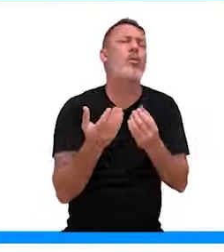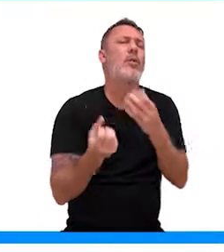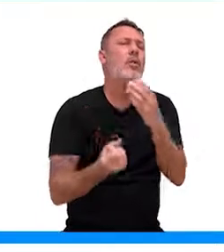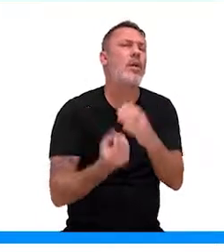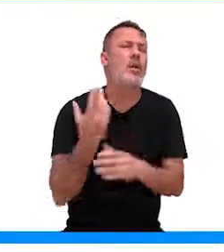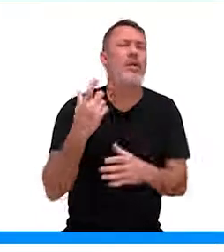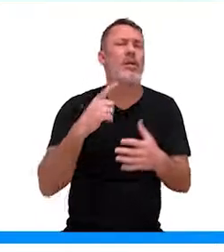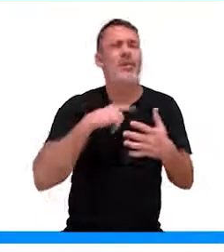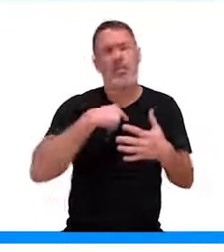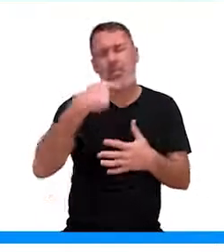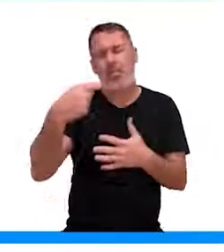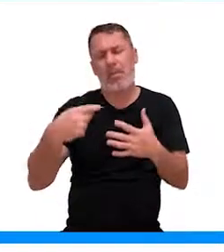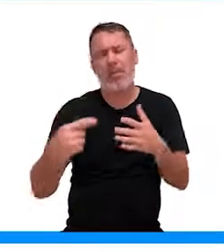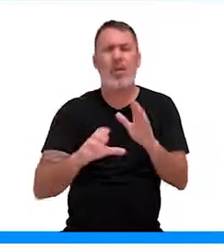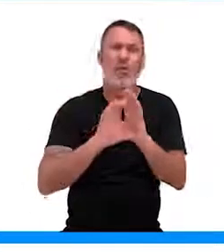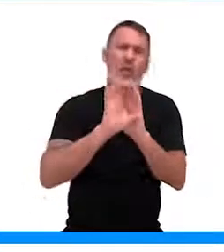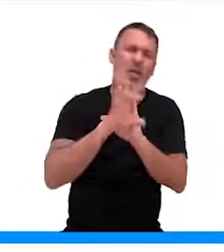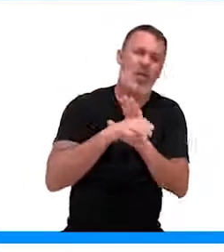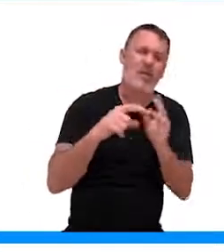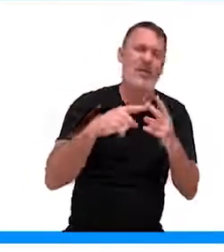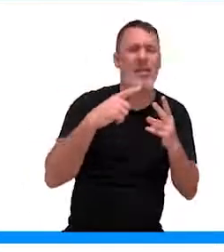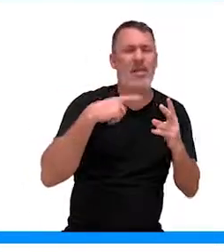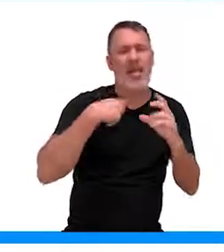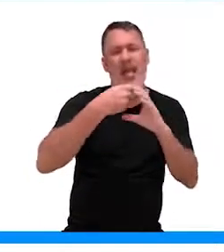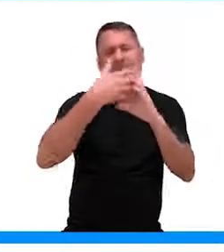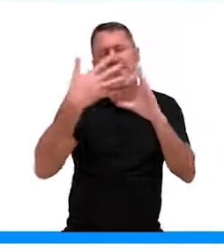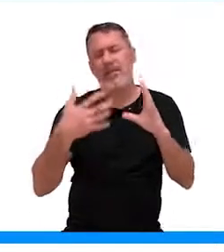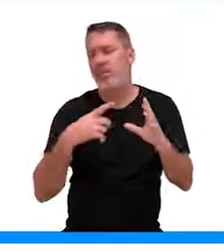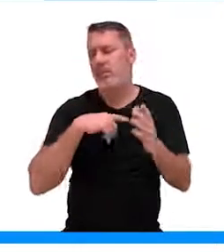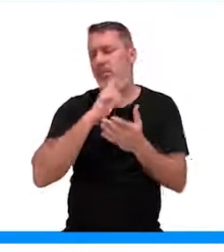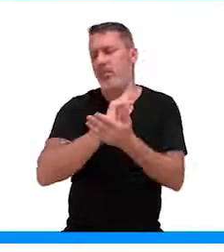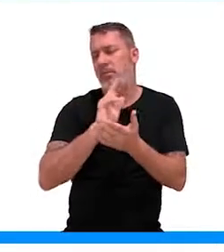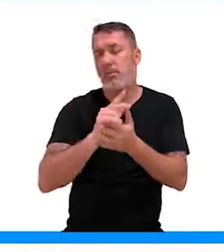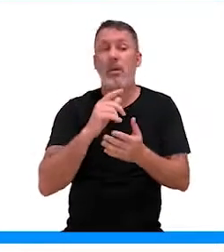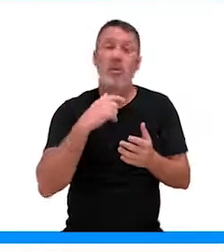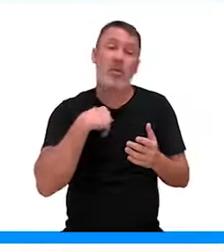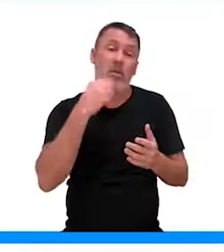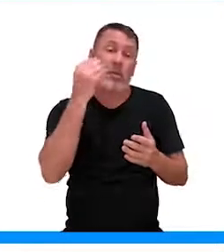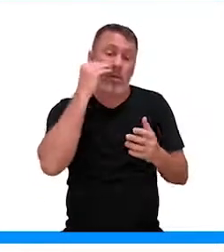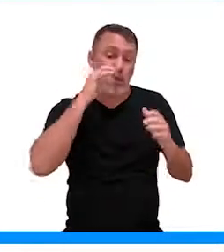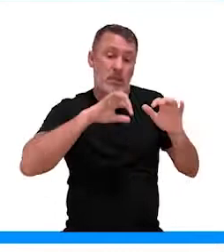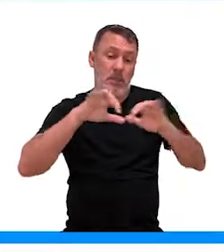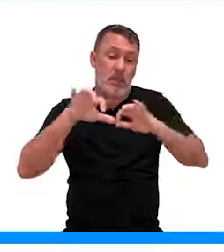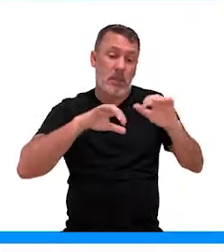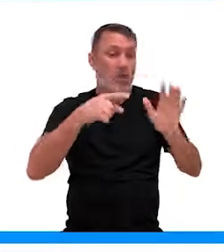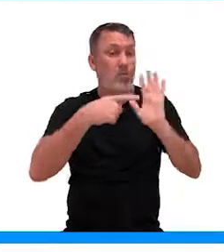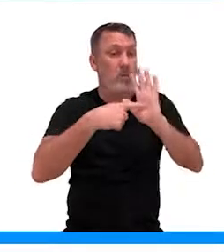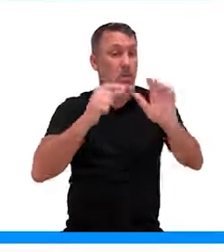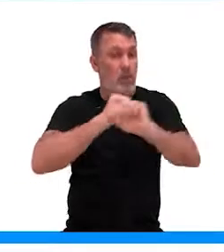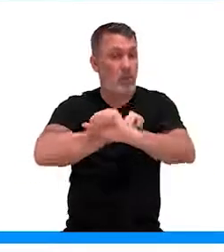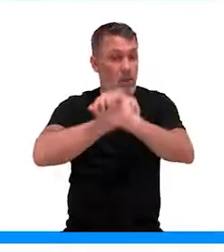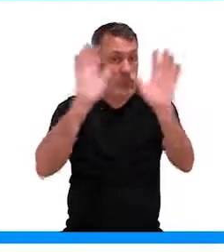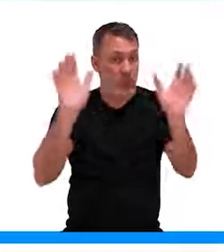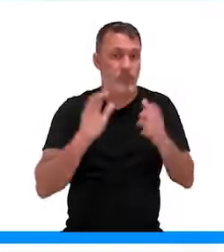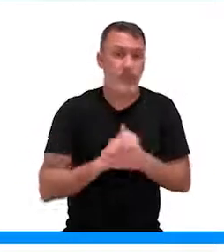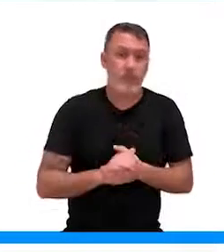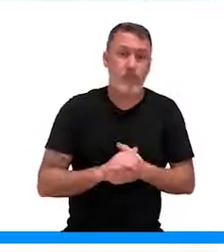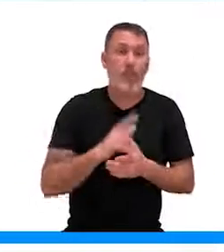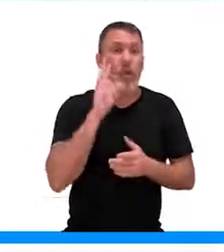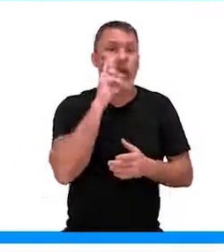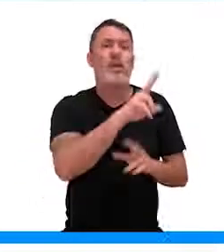Muitas classificações. Eu separei aqui da maneira mais didática possível. Então, vamos aqui primeiro classificá-los em relação